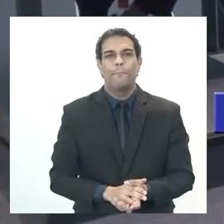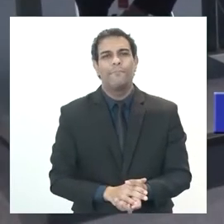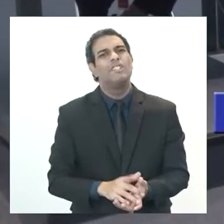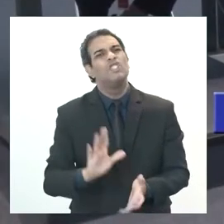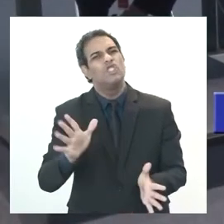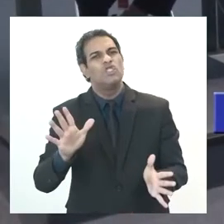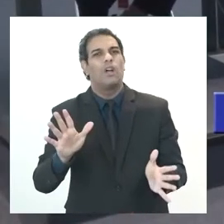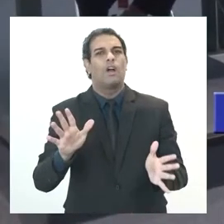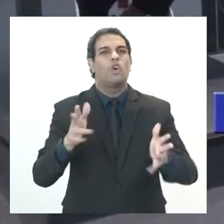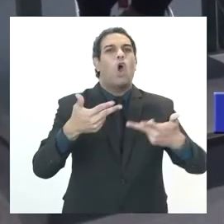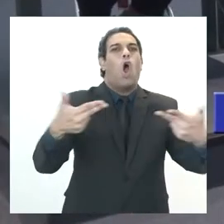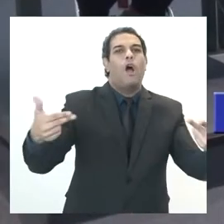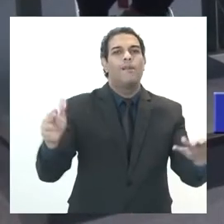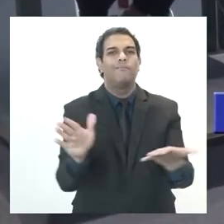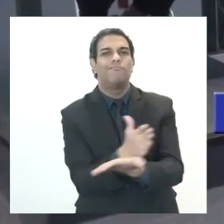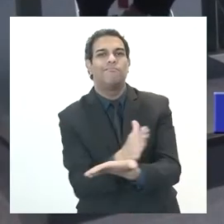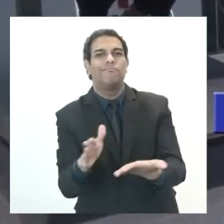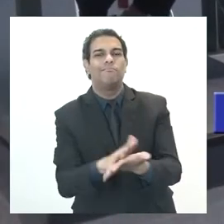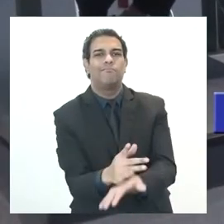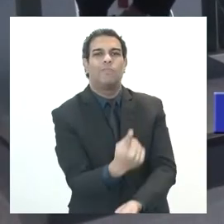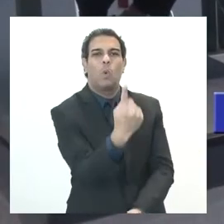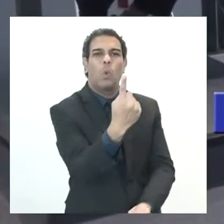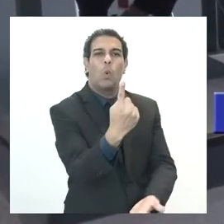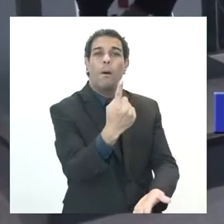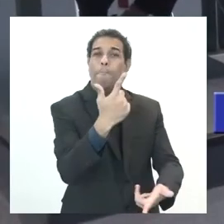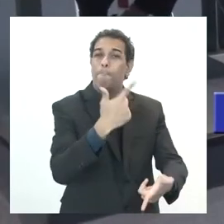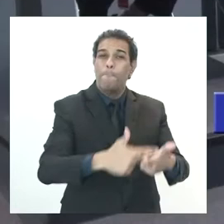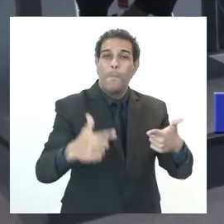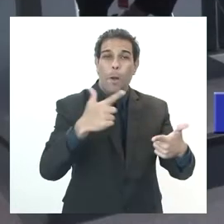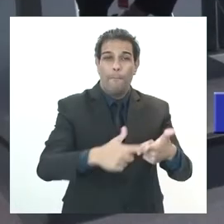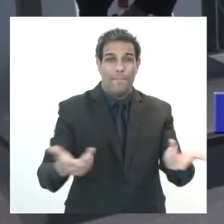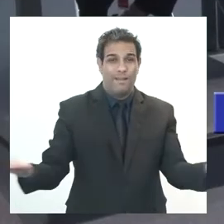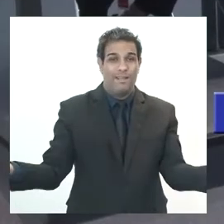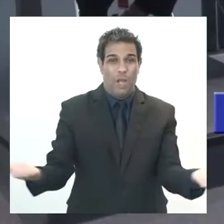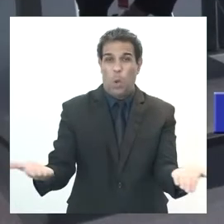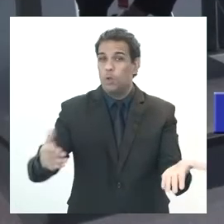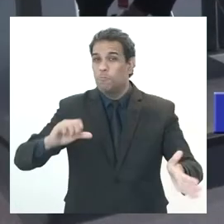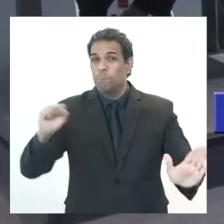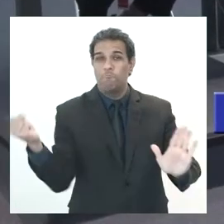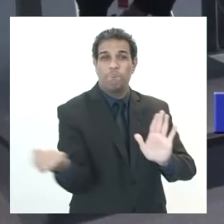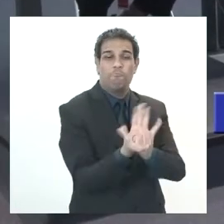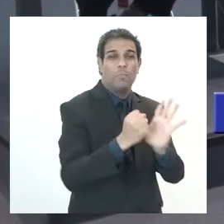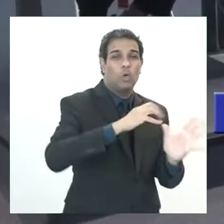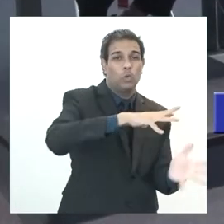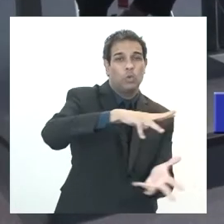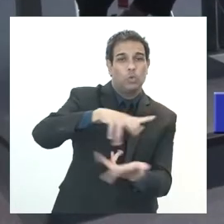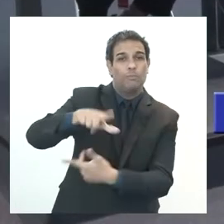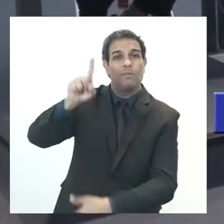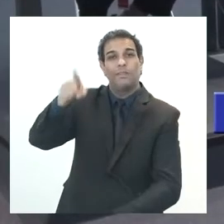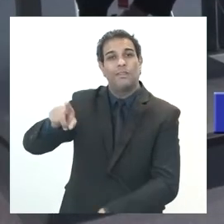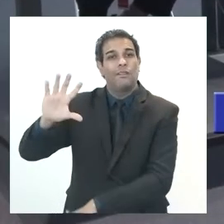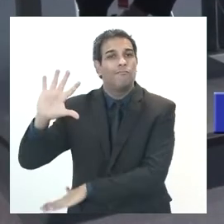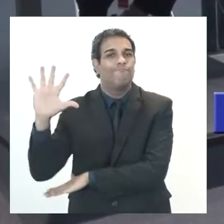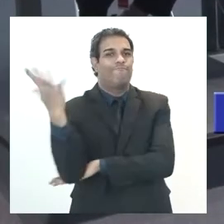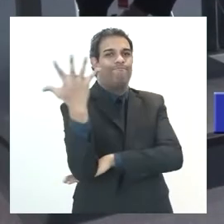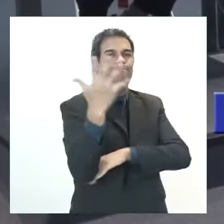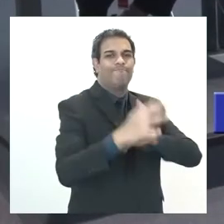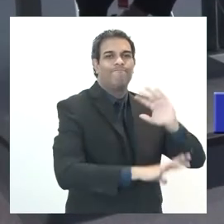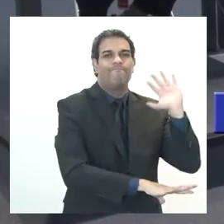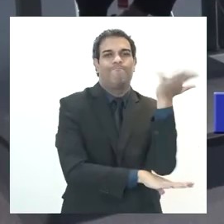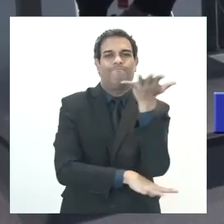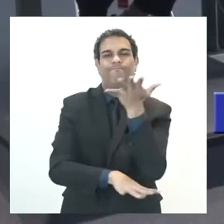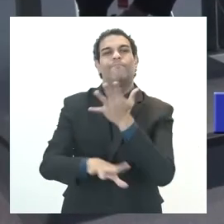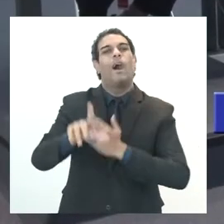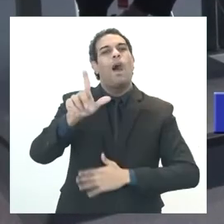algumas situações um dos grandes problemas do mundo hoje é a questão ambiental um dos grandes problemas